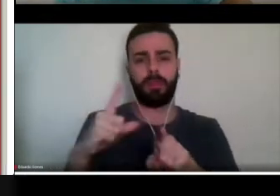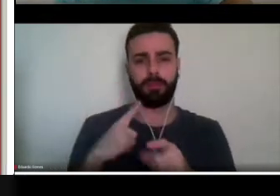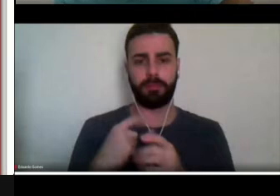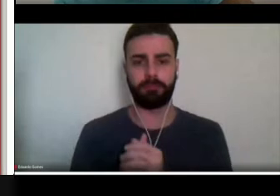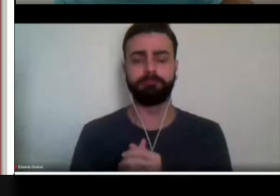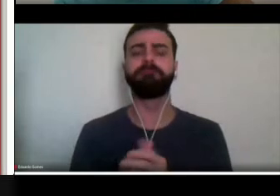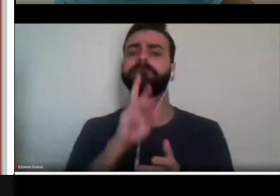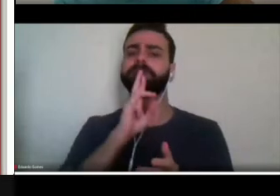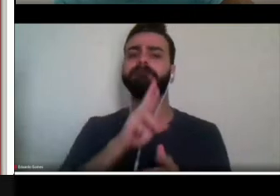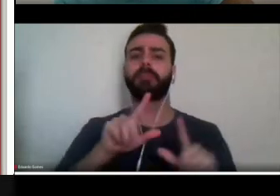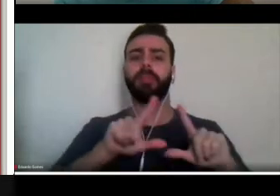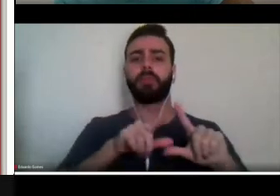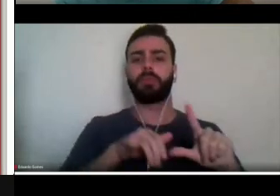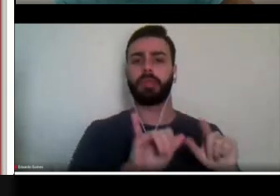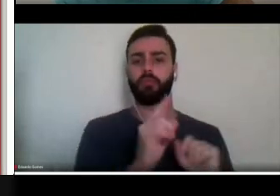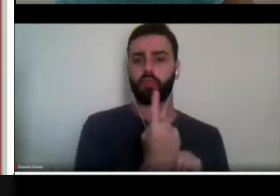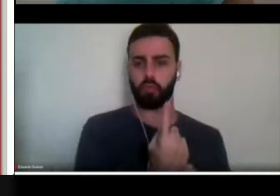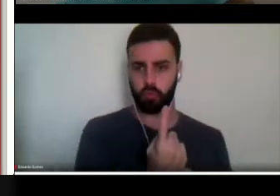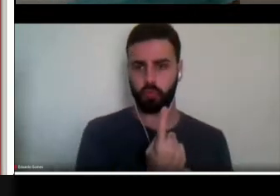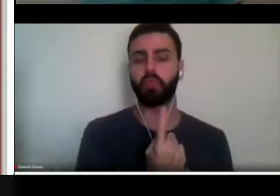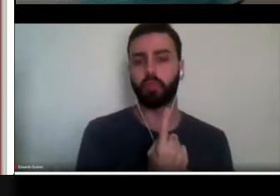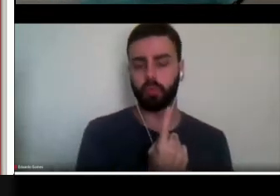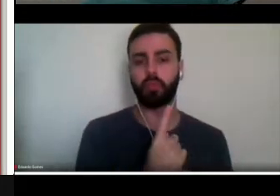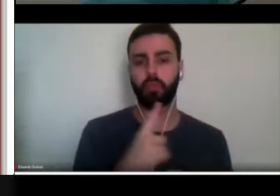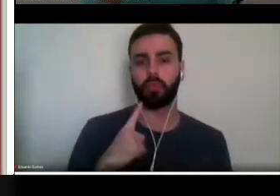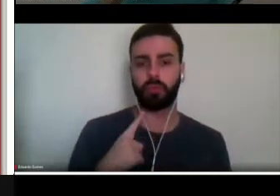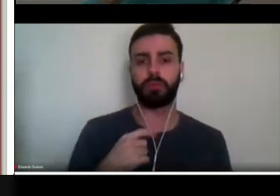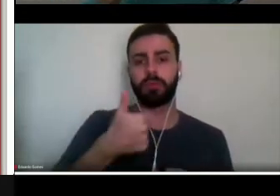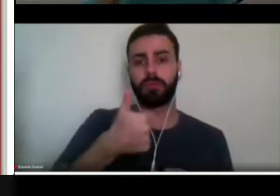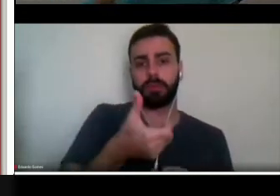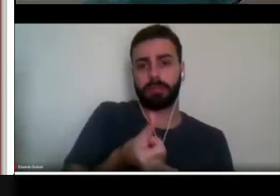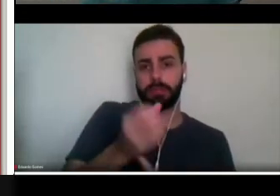de 160 metros,